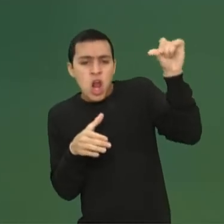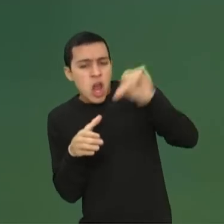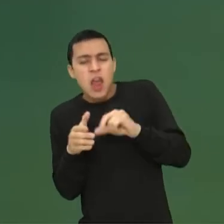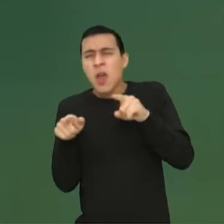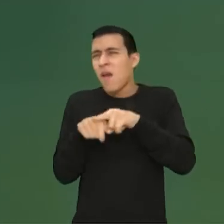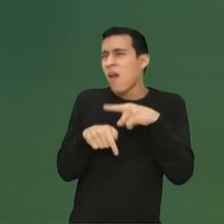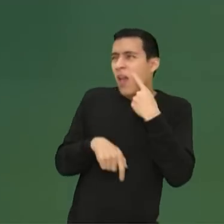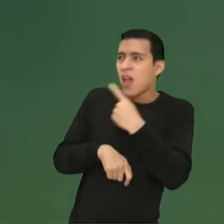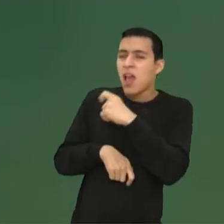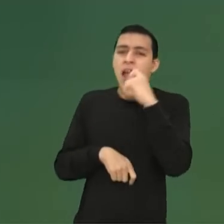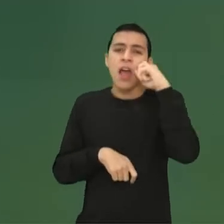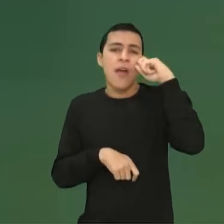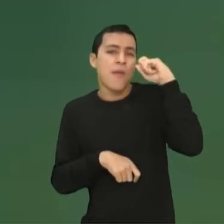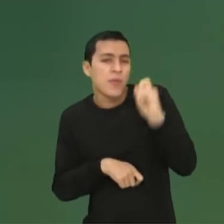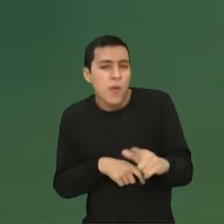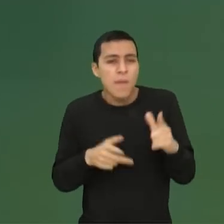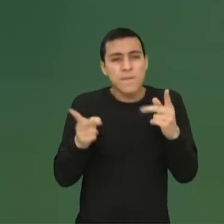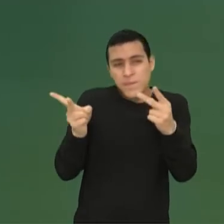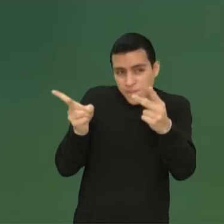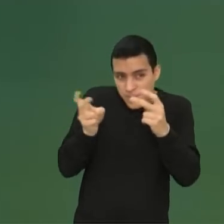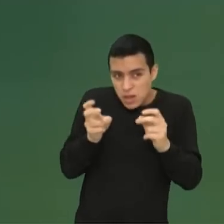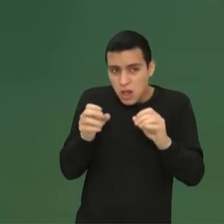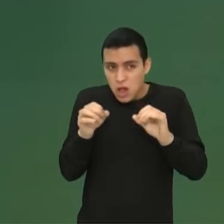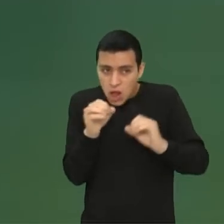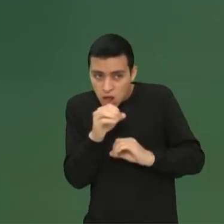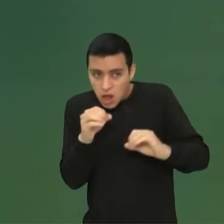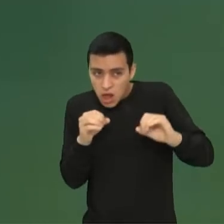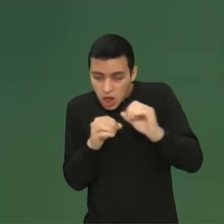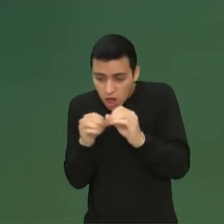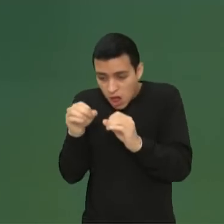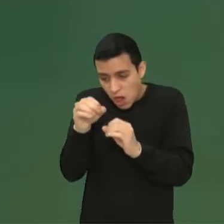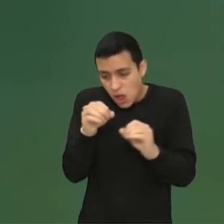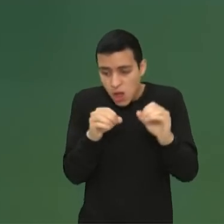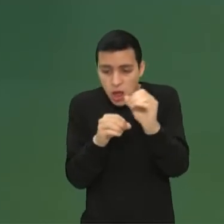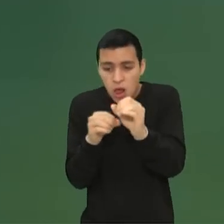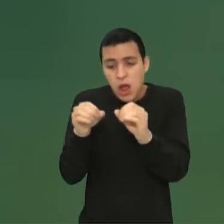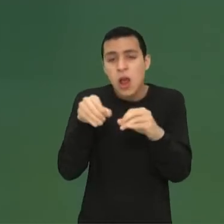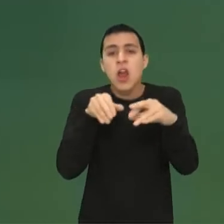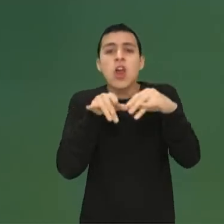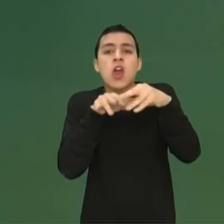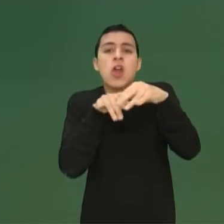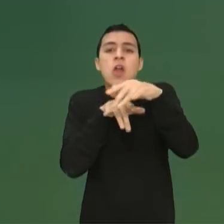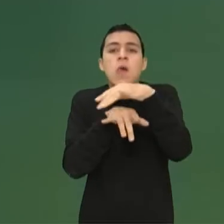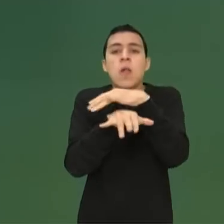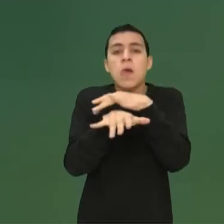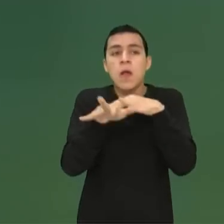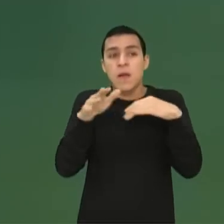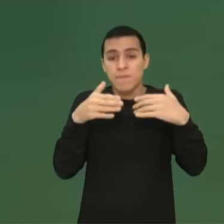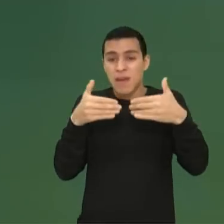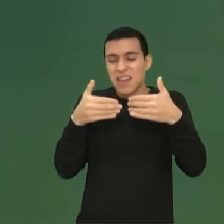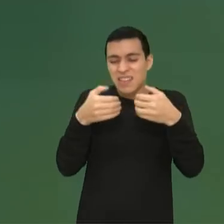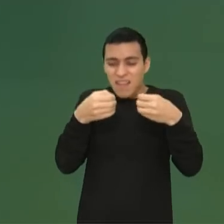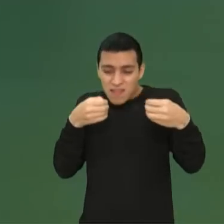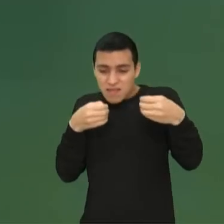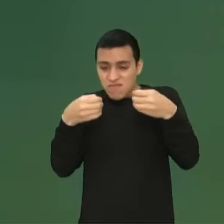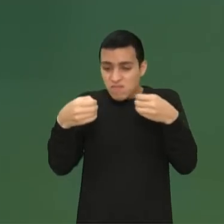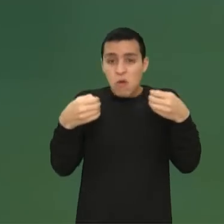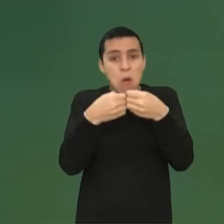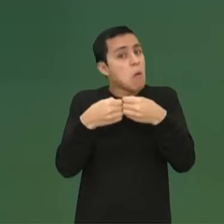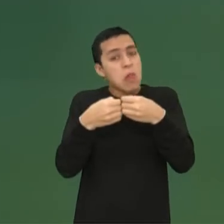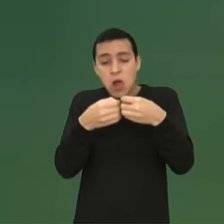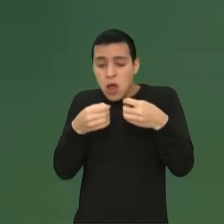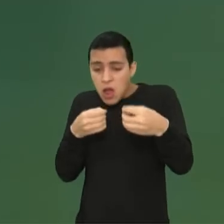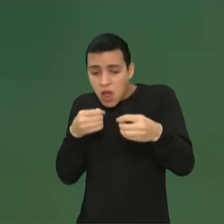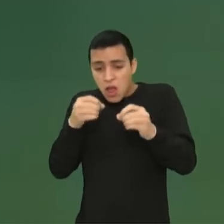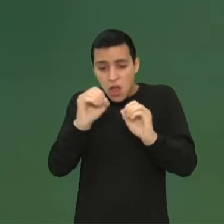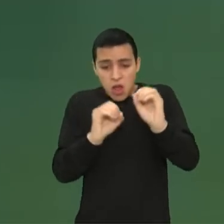azul, percebam que essas menores partes já estão um pouco mais afastadas uma das